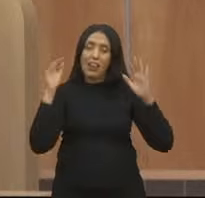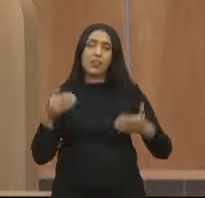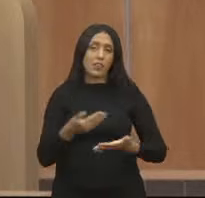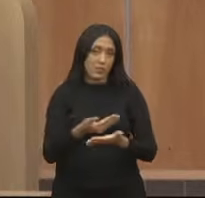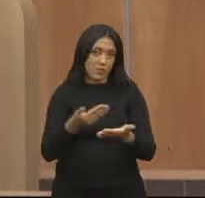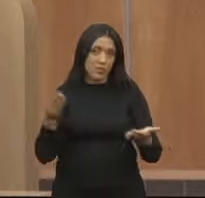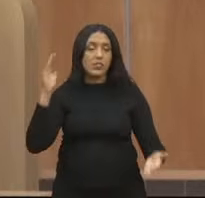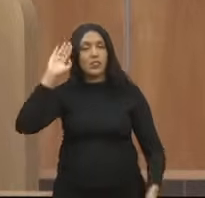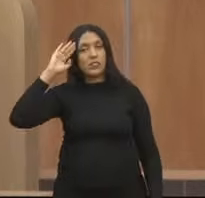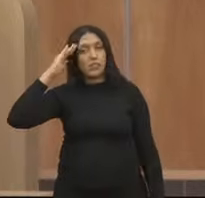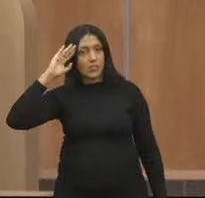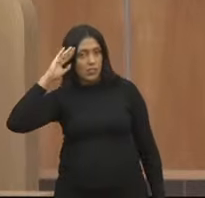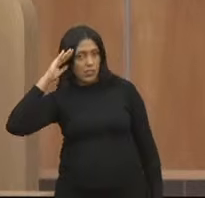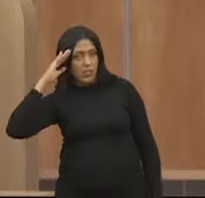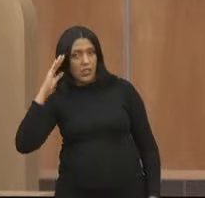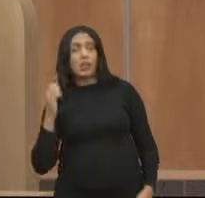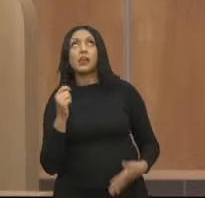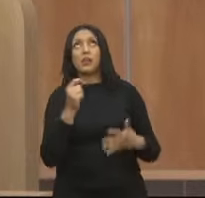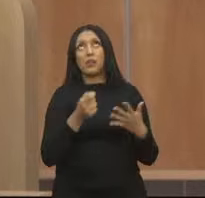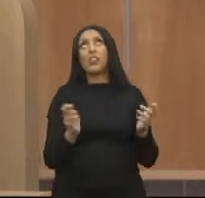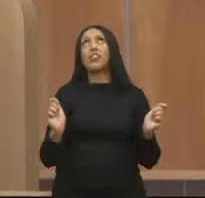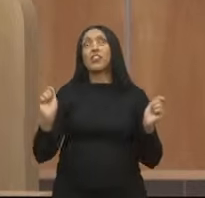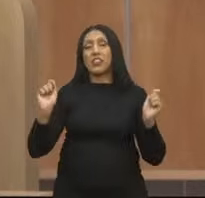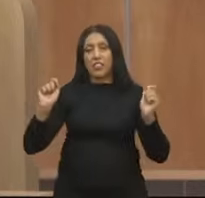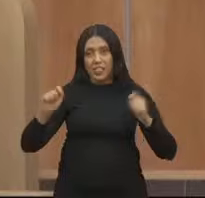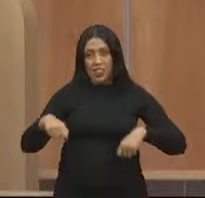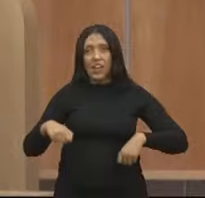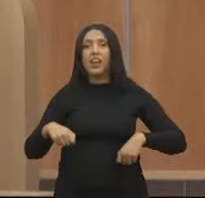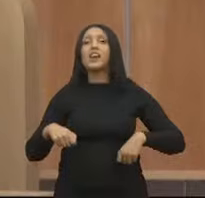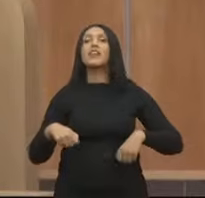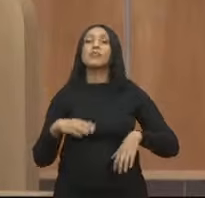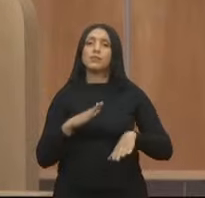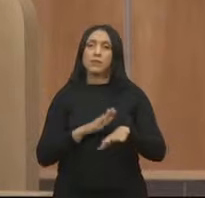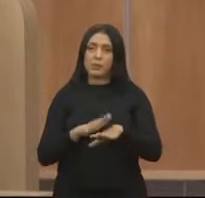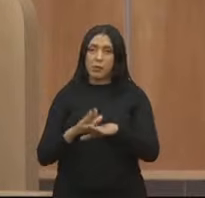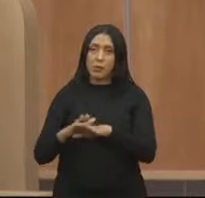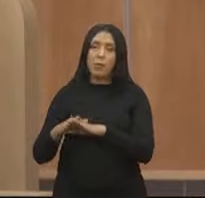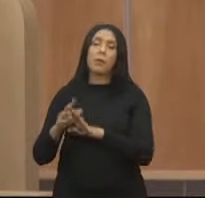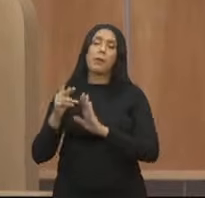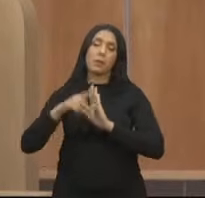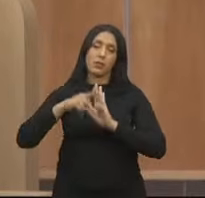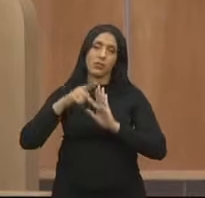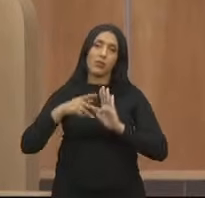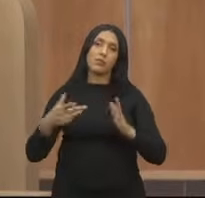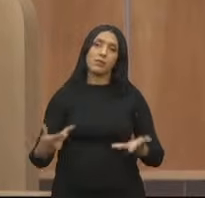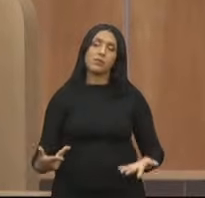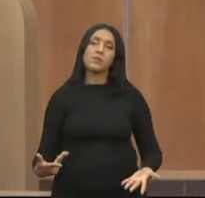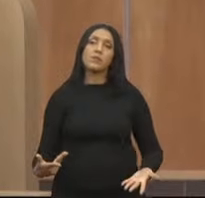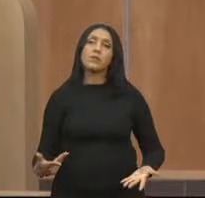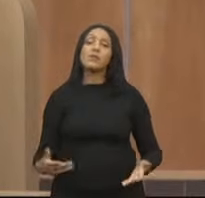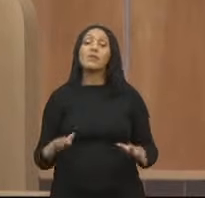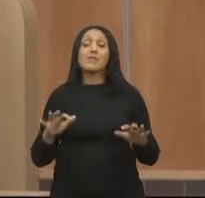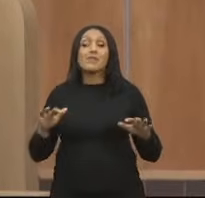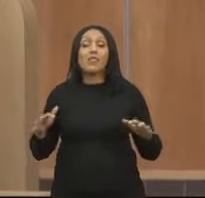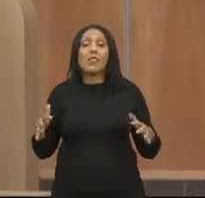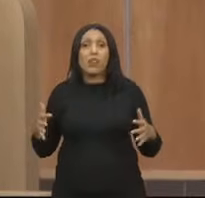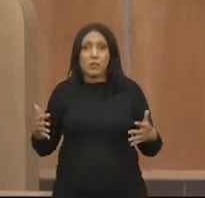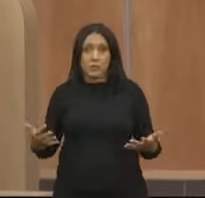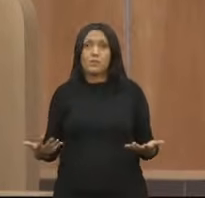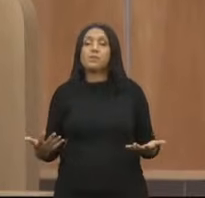de implementar essas ações. Então, esse recurso, ele